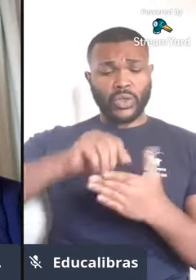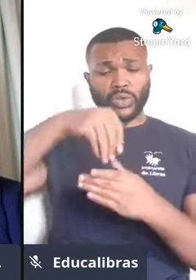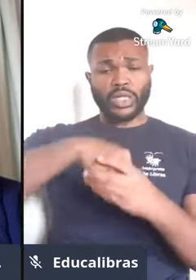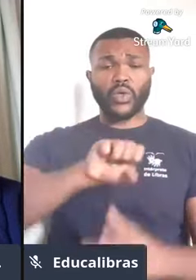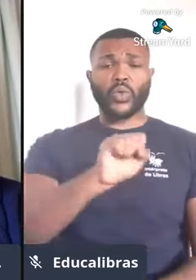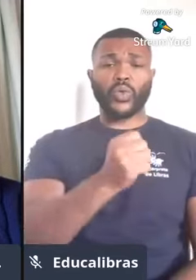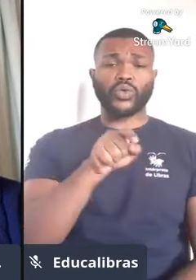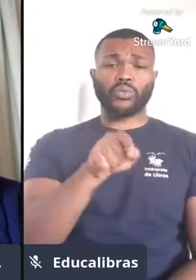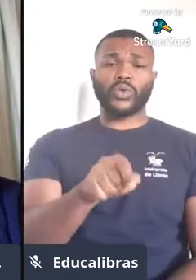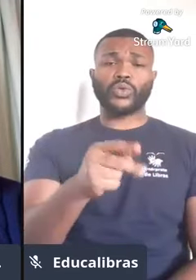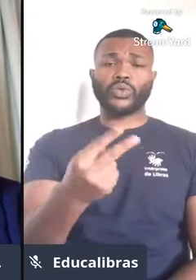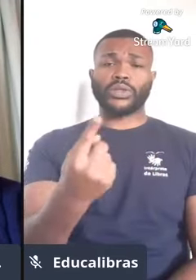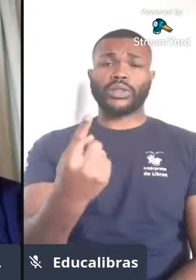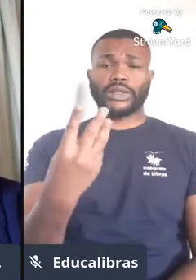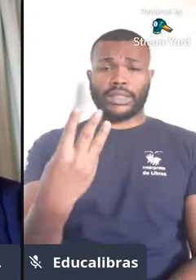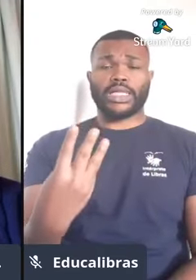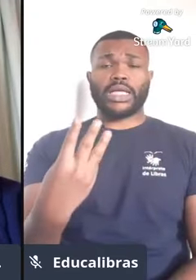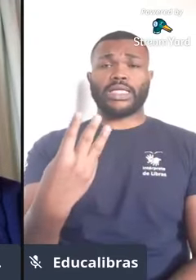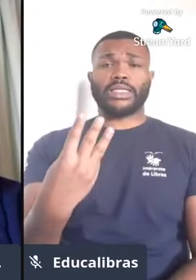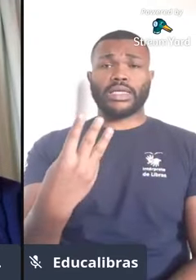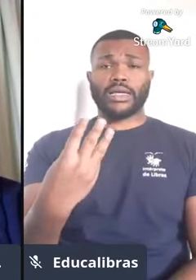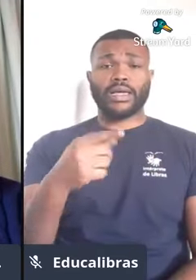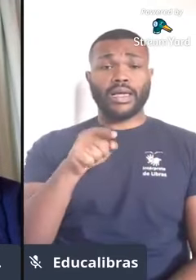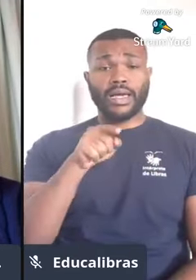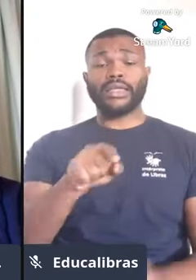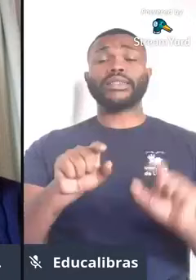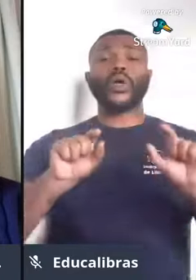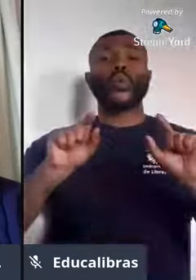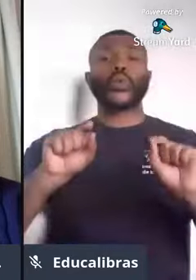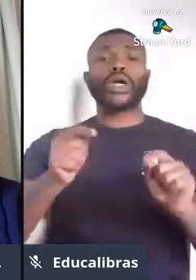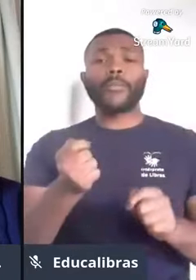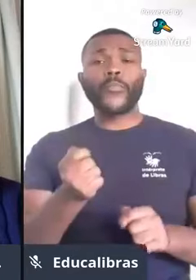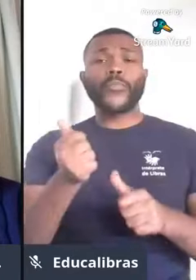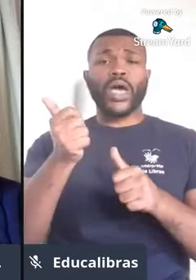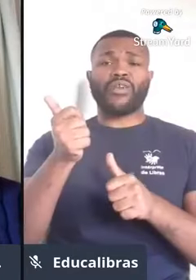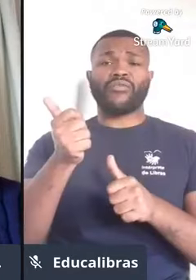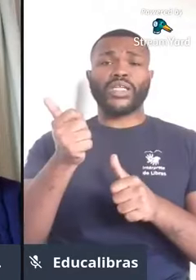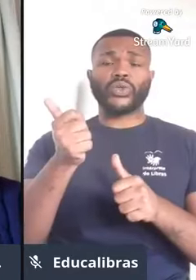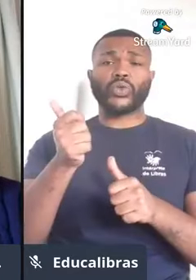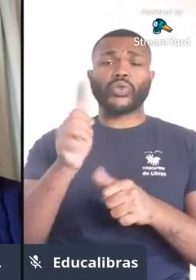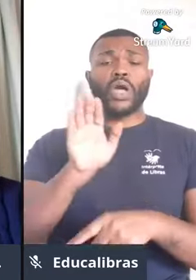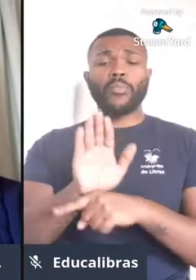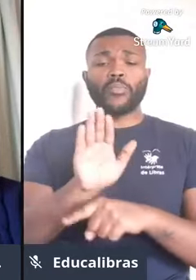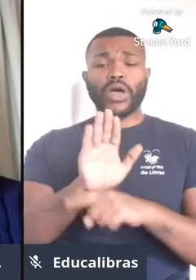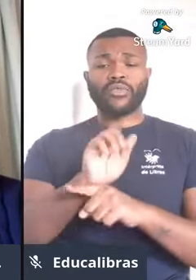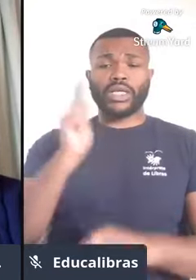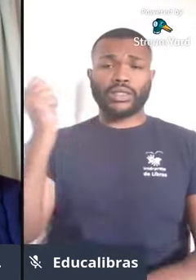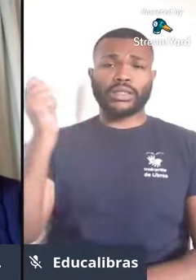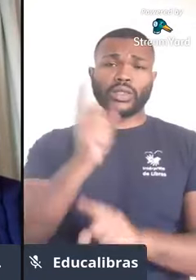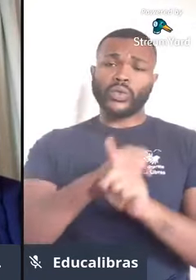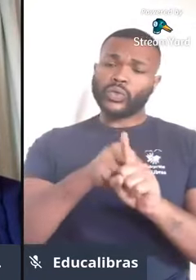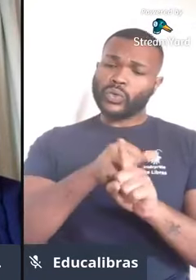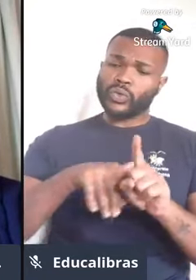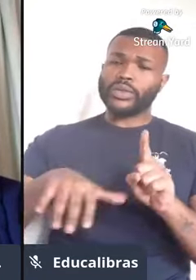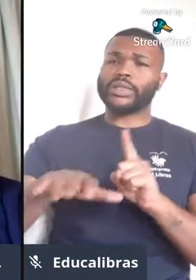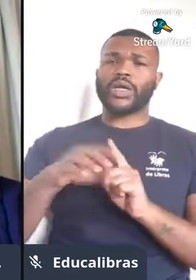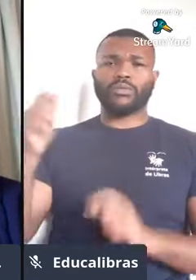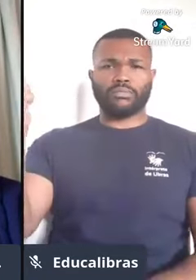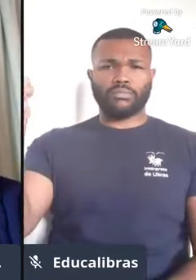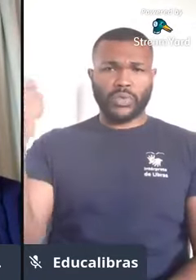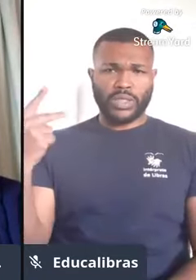8.213, e essa Lei 8.213 trata dos benefícios da Previdência Social. Mas, por decisão